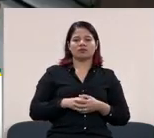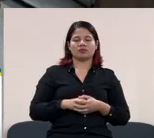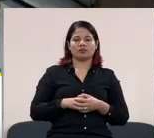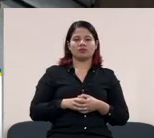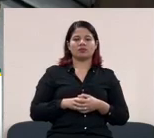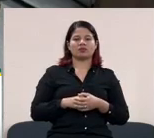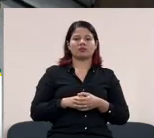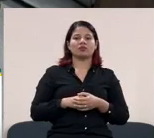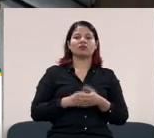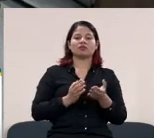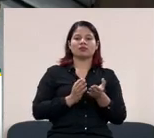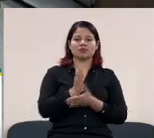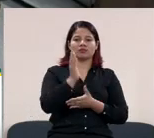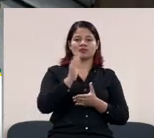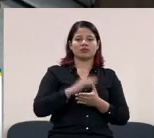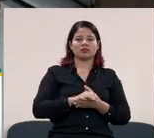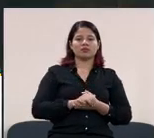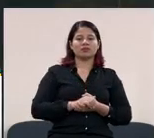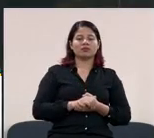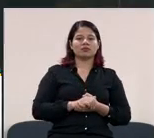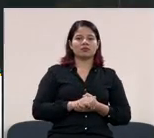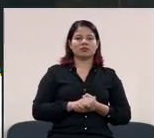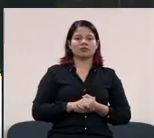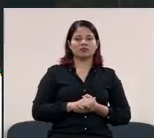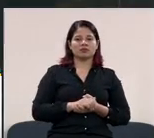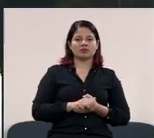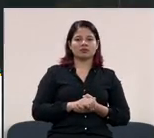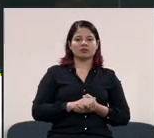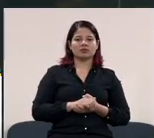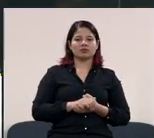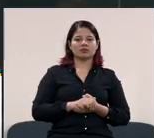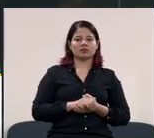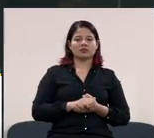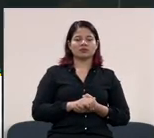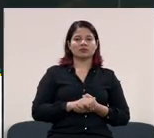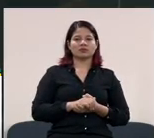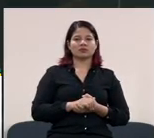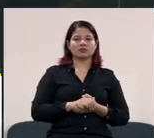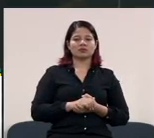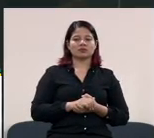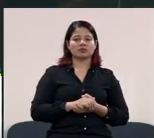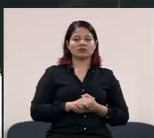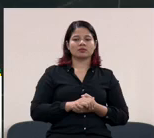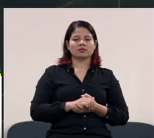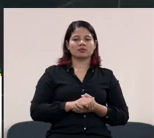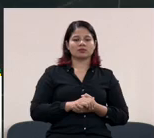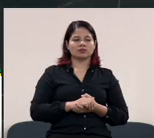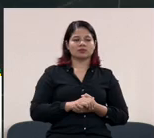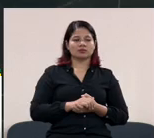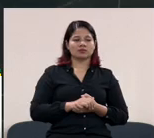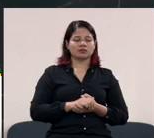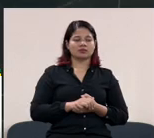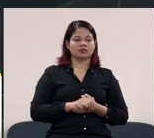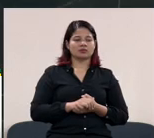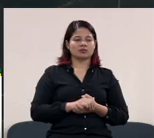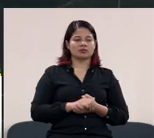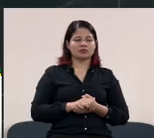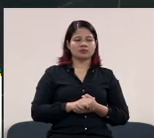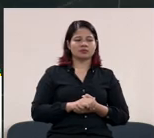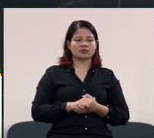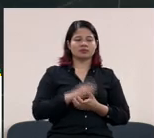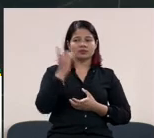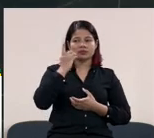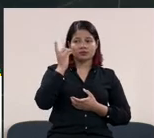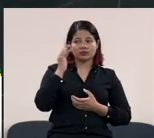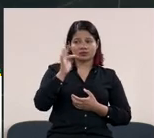como estão. Aprovado. Peço ao deputado Oliveira que faça a leitura do próximo item da pauta. Questão de ordem, senhor presidente. Questão de ordem para o